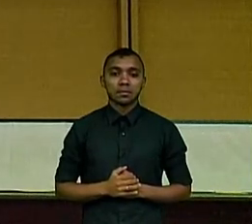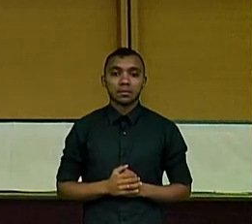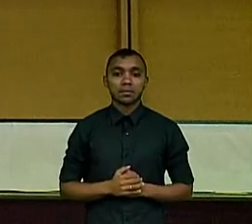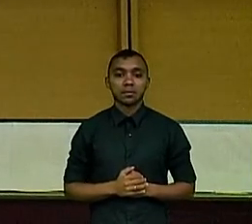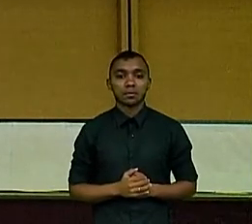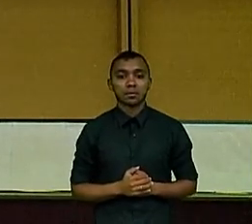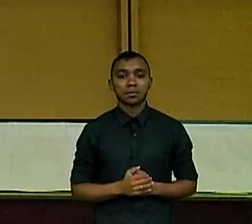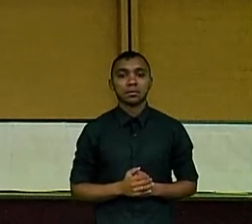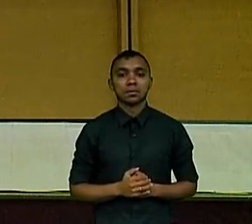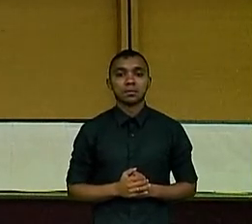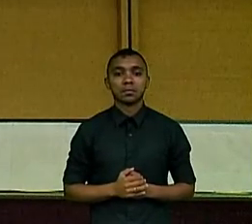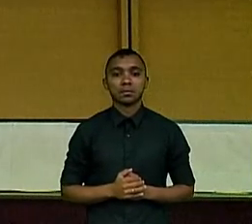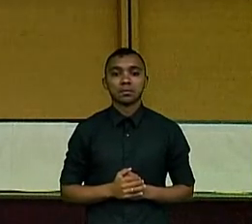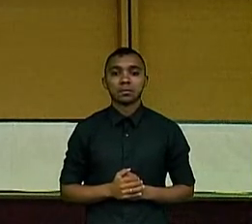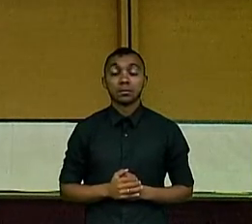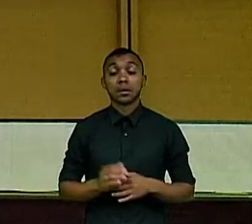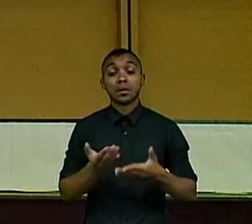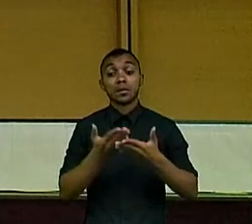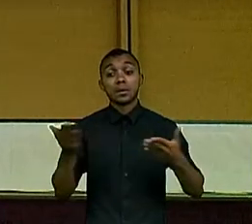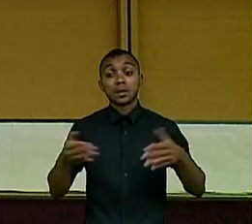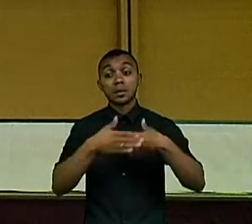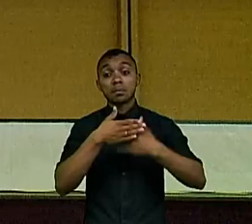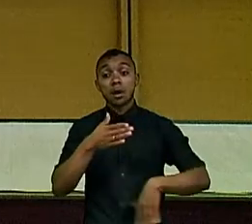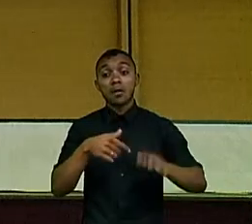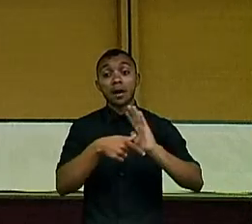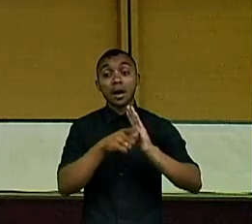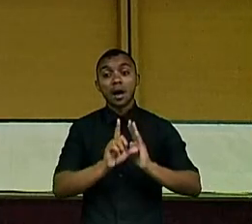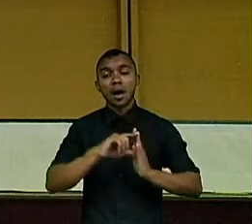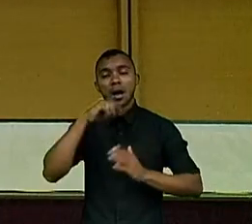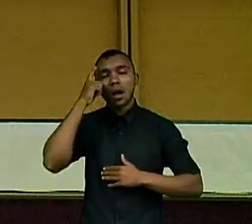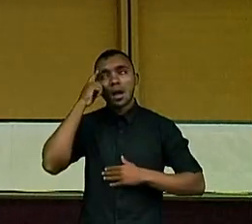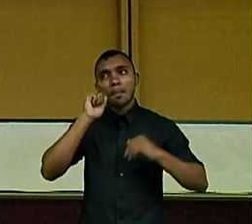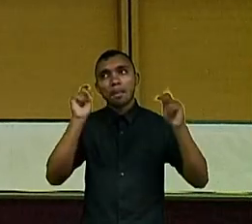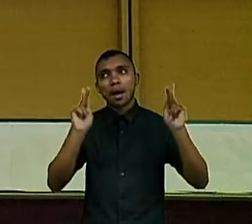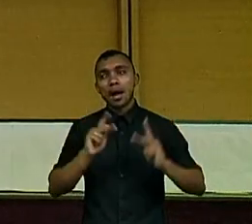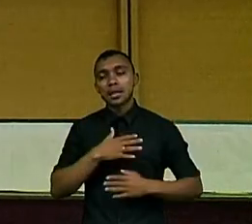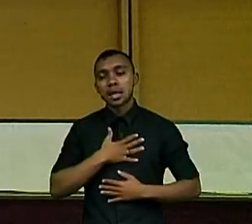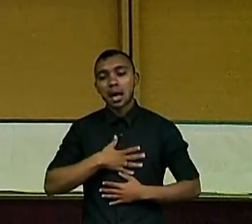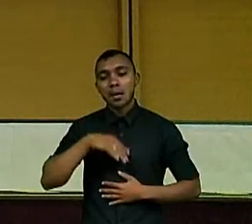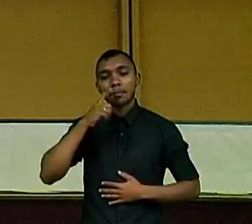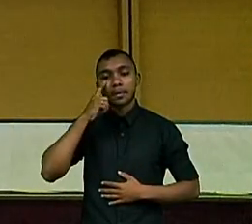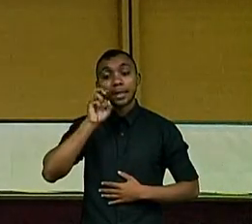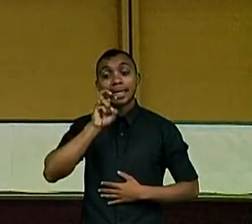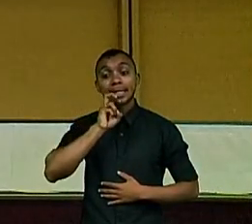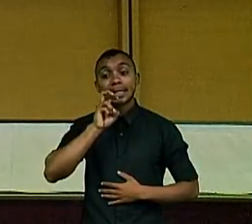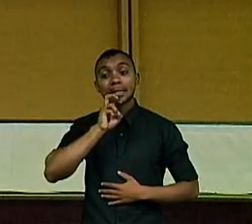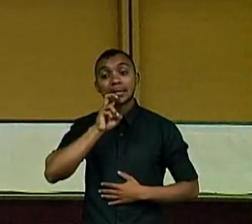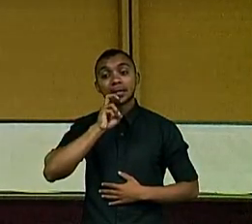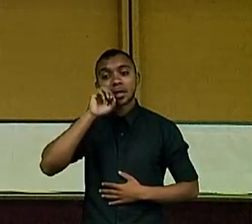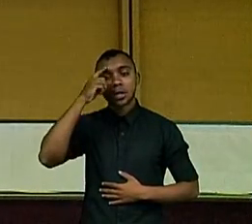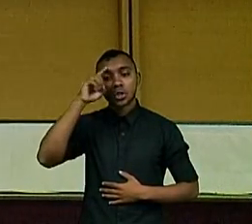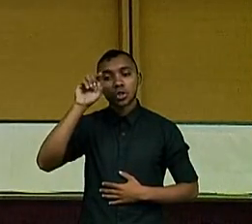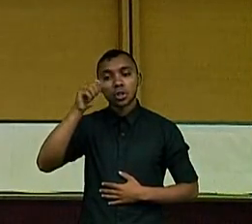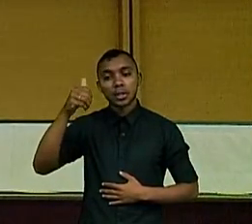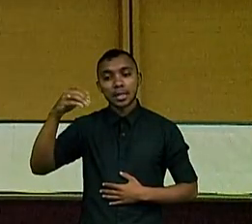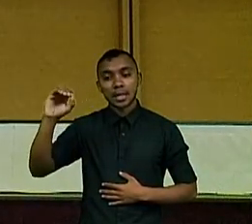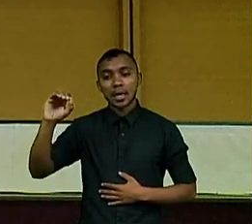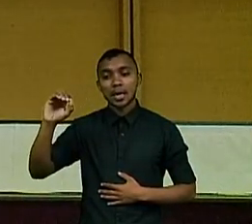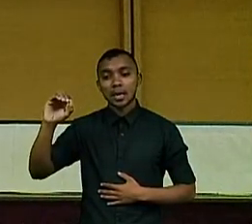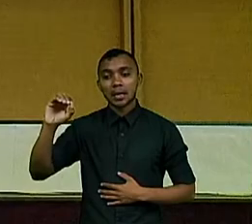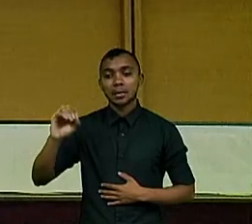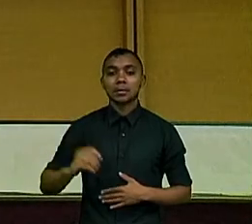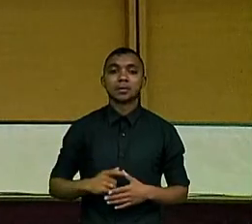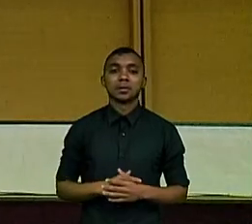vou com tranquilidade fazer essas provas quinta-feira dia 10 daquela relaxada cara